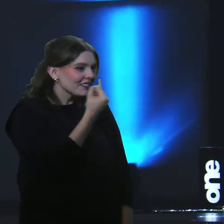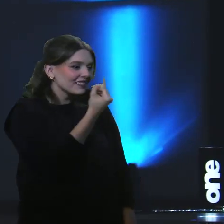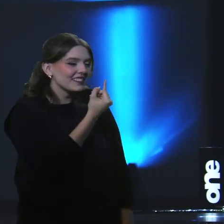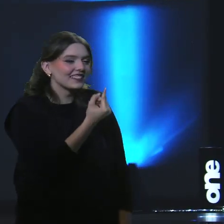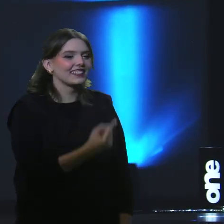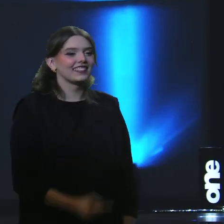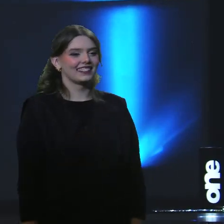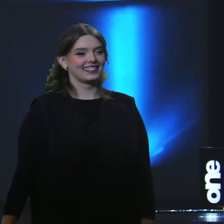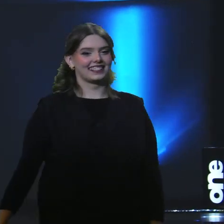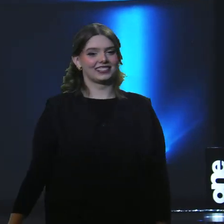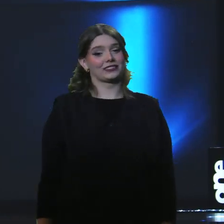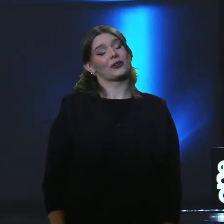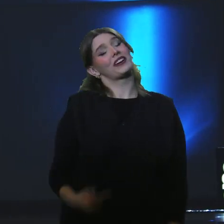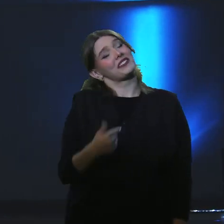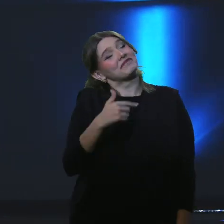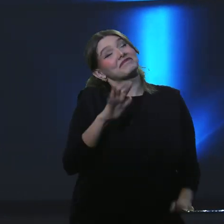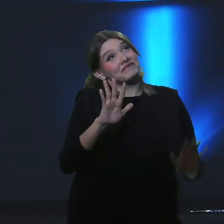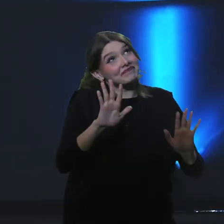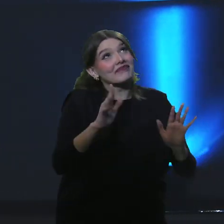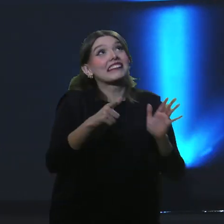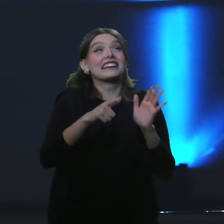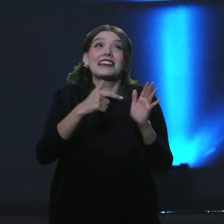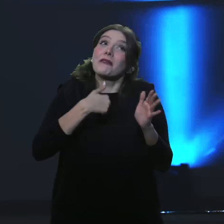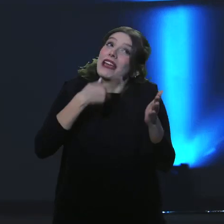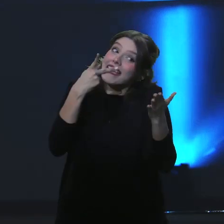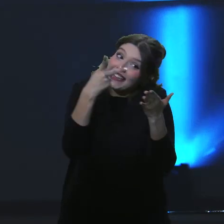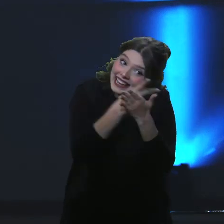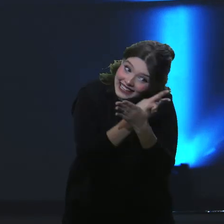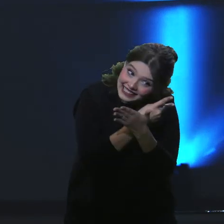Eu já antecipo, errei, fui moleque.